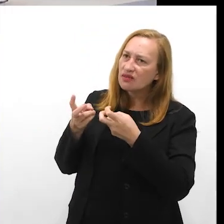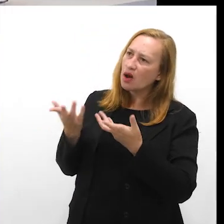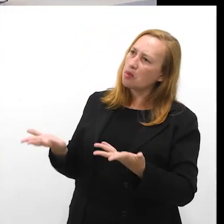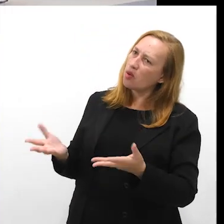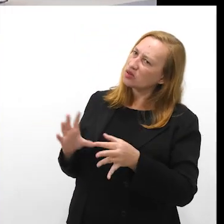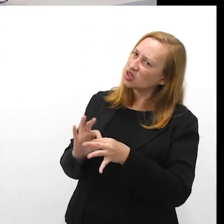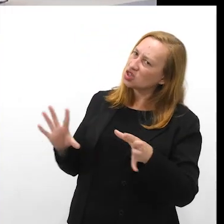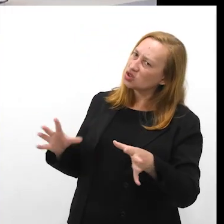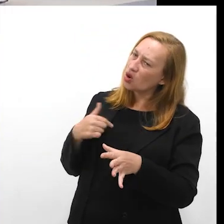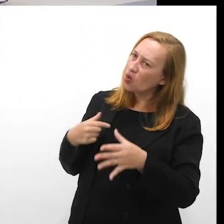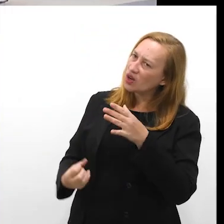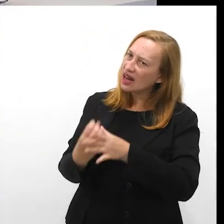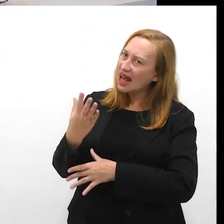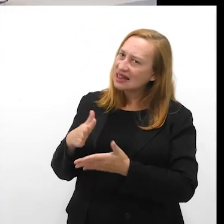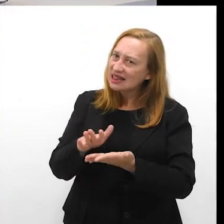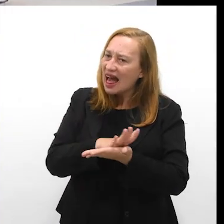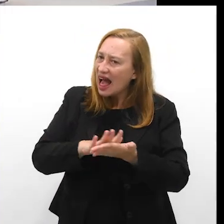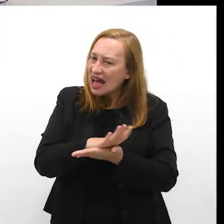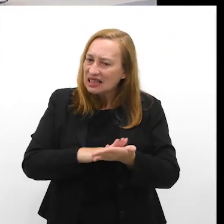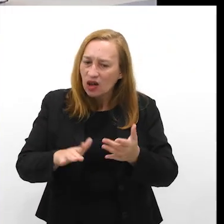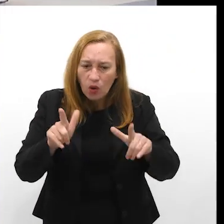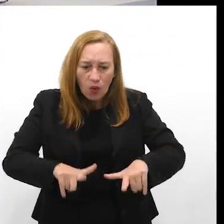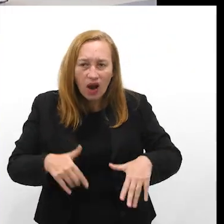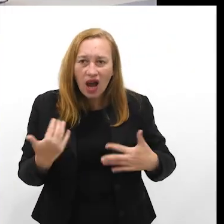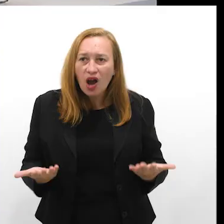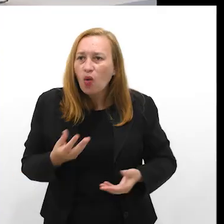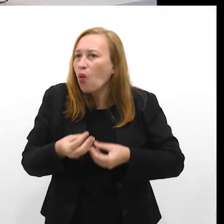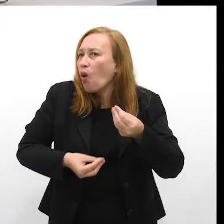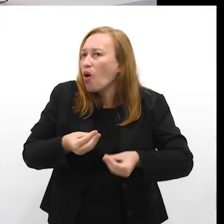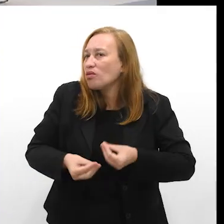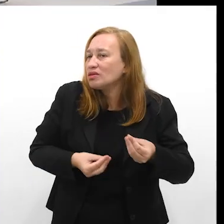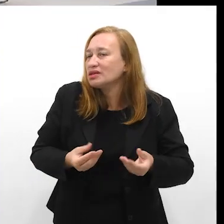desenho, eu falei, pô, você não me deixou espaço para criar nada, como assim?